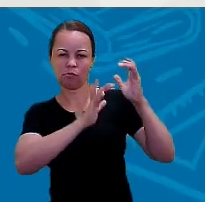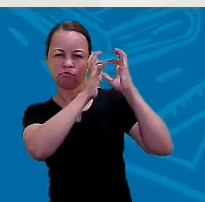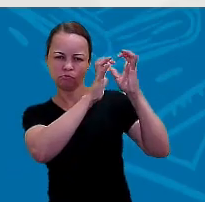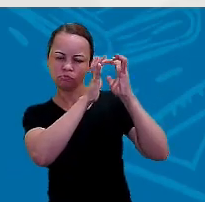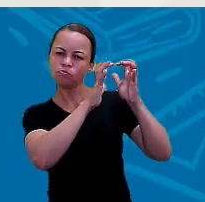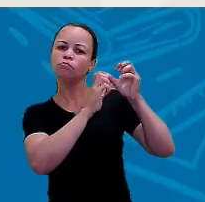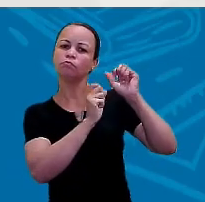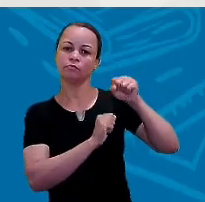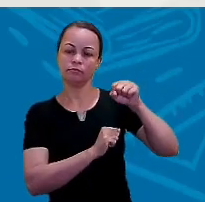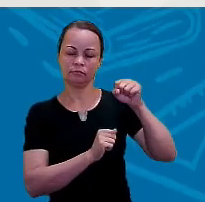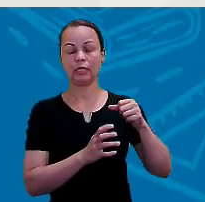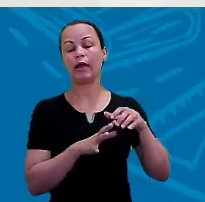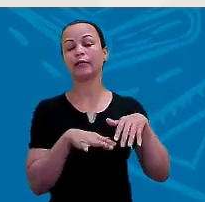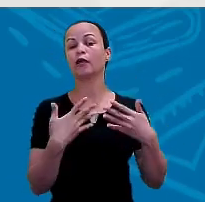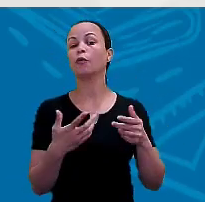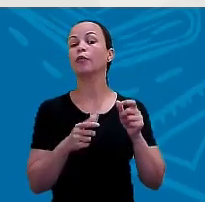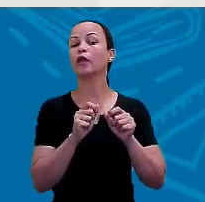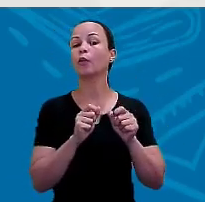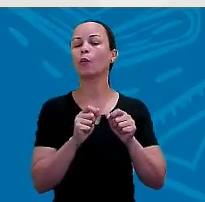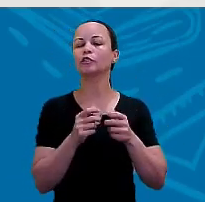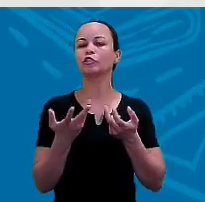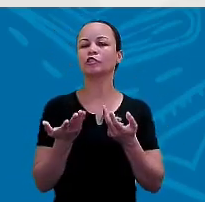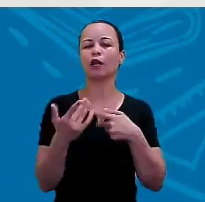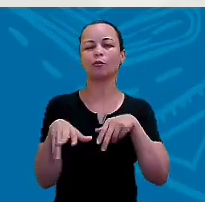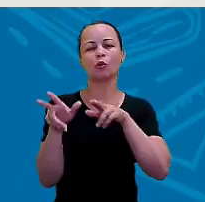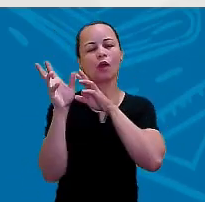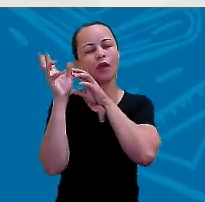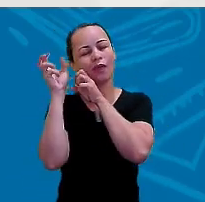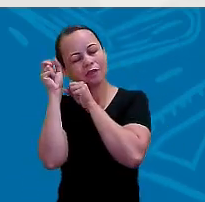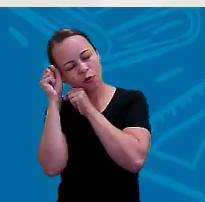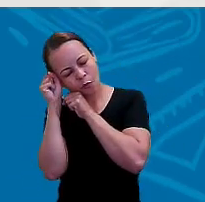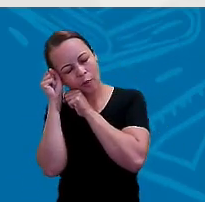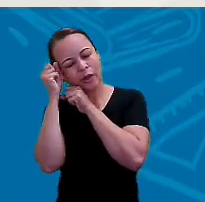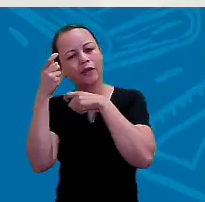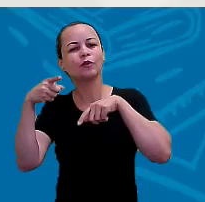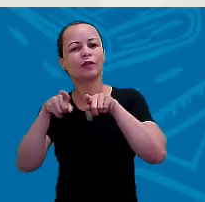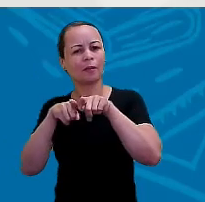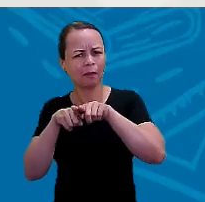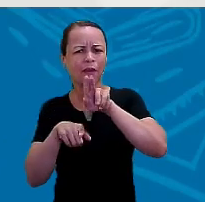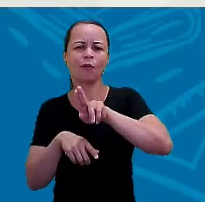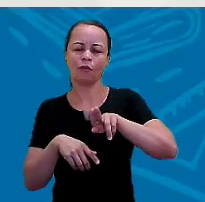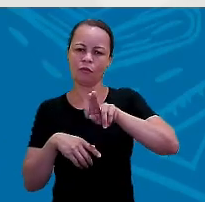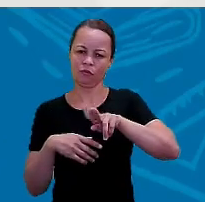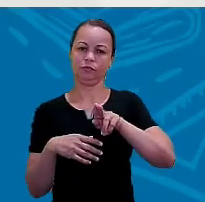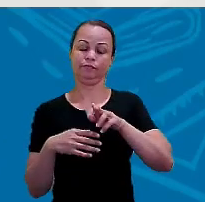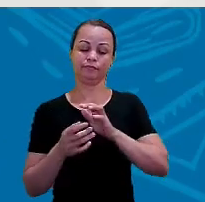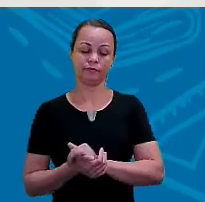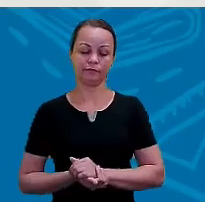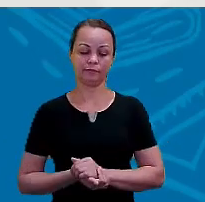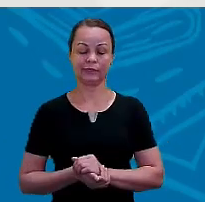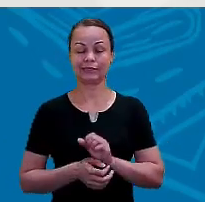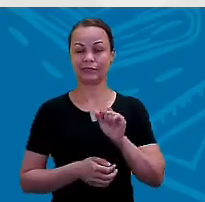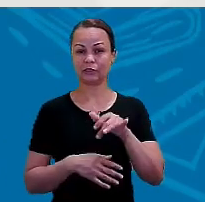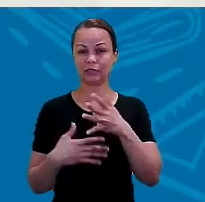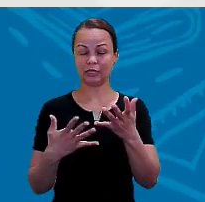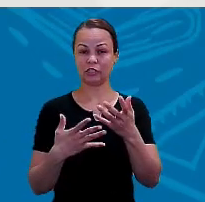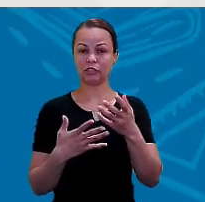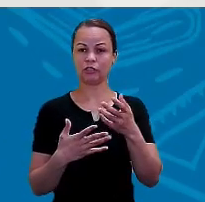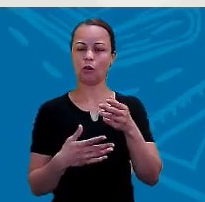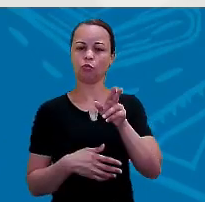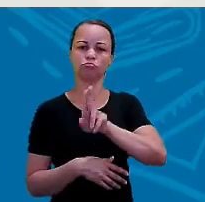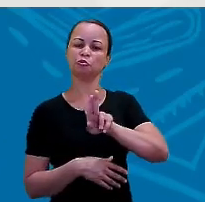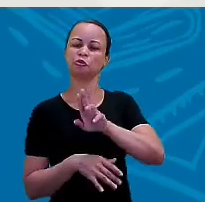quando estamos dormindo. E é engraçado porque essa visão ela é muito, mas muito equivocada, porque se a gente não usasse 100% do nosso